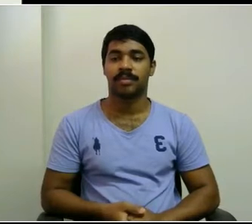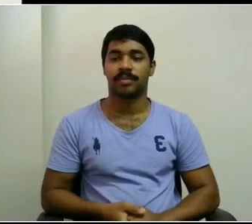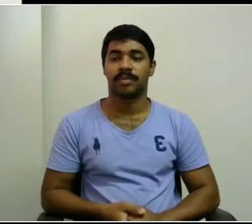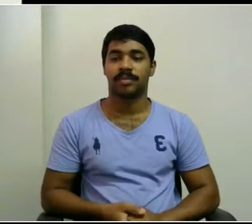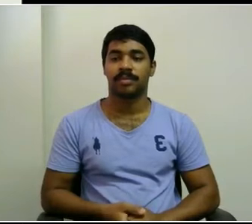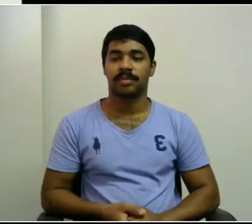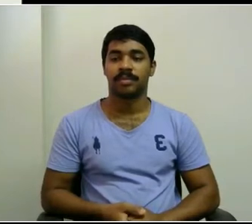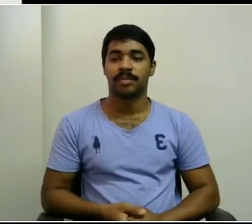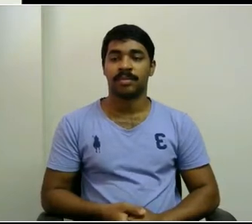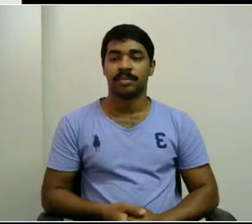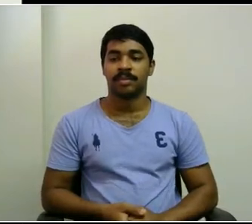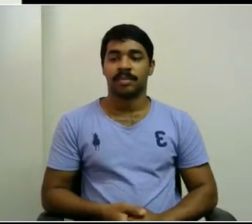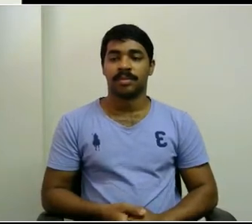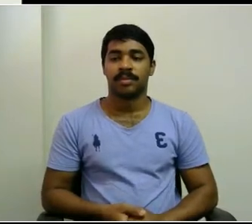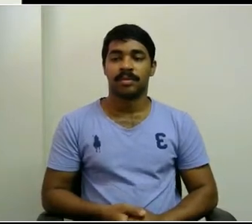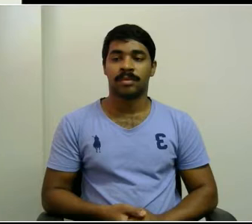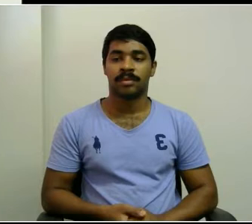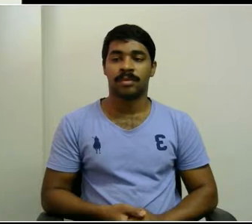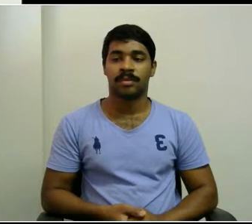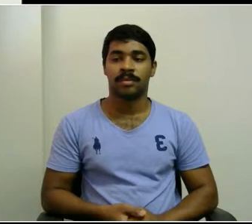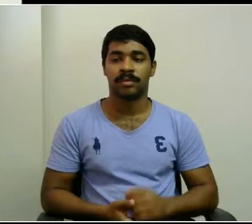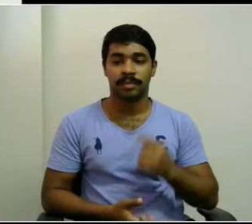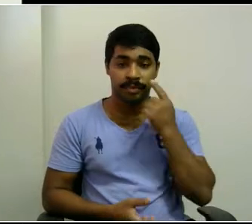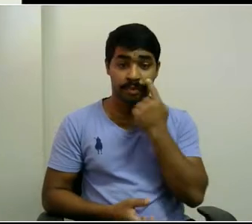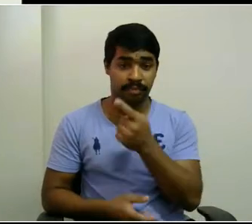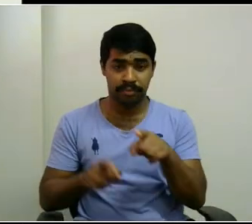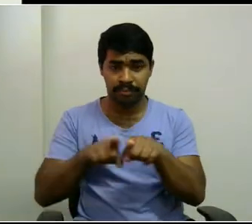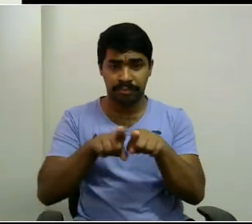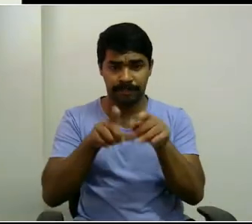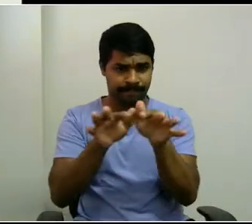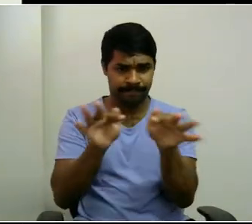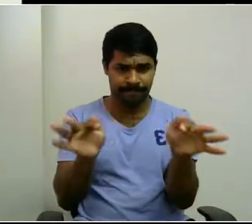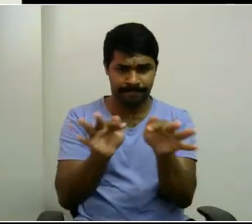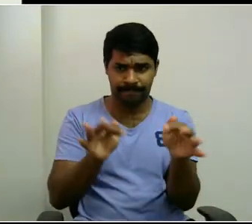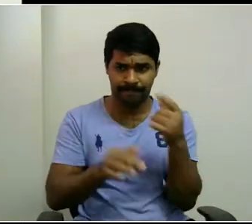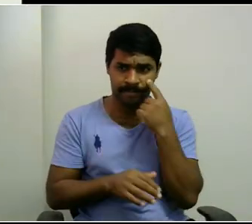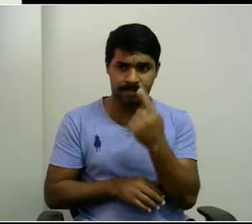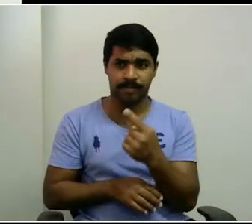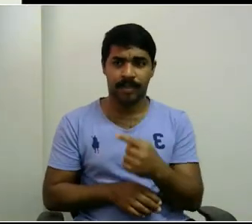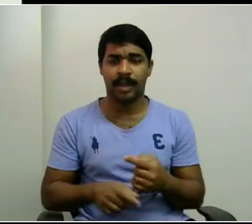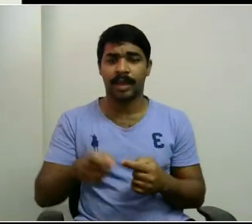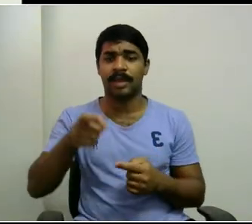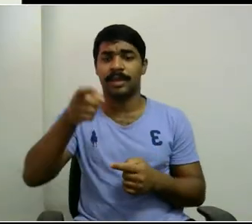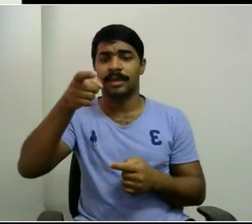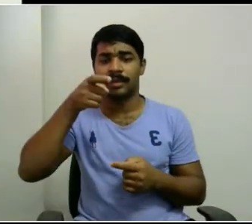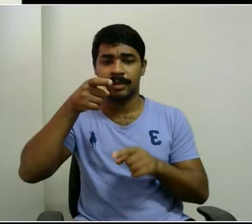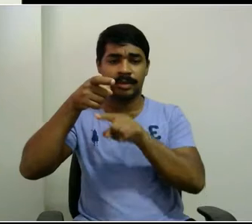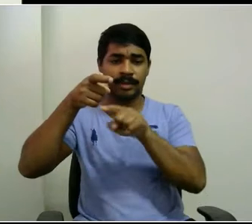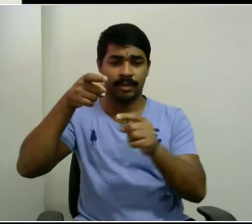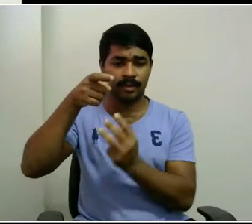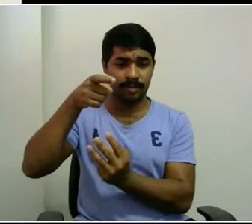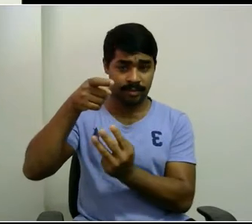X sobre 3 mais 2 é menor que 0. Então, bem simples também, ó. Você vai fazer x sobre 3 é